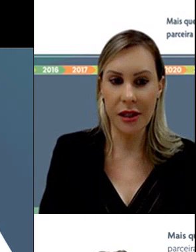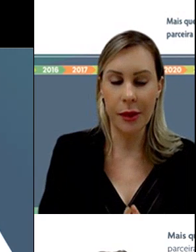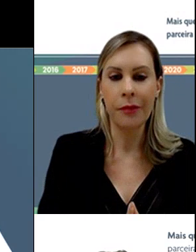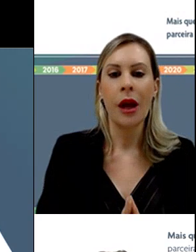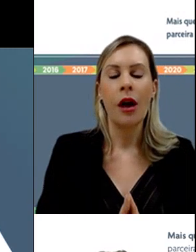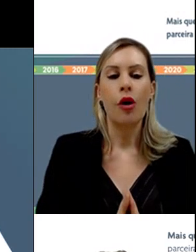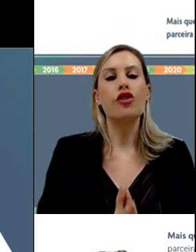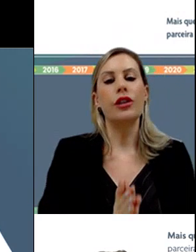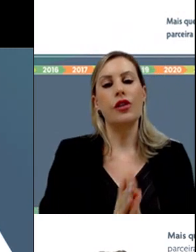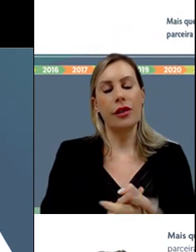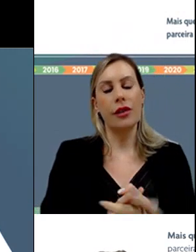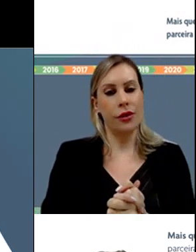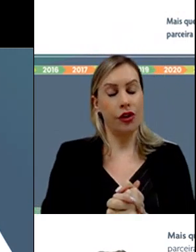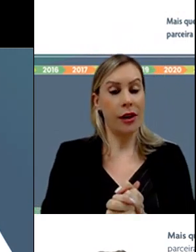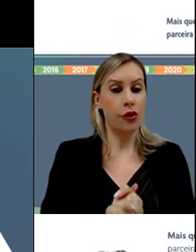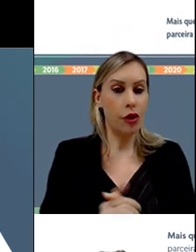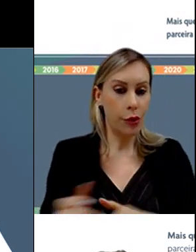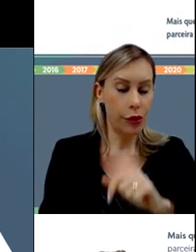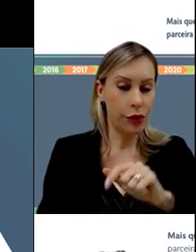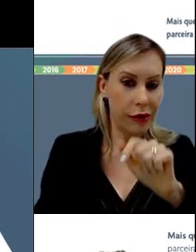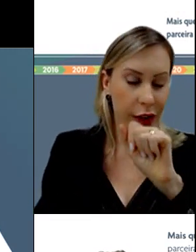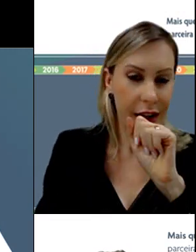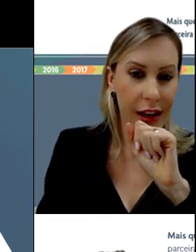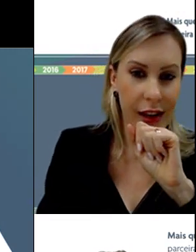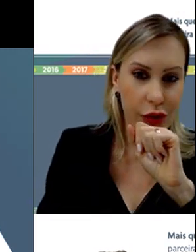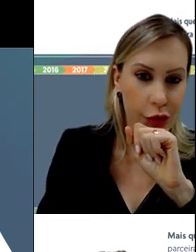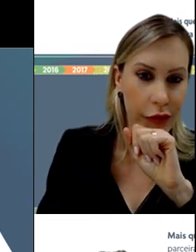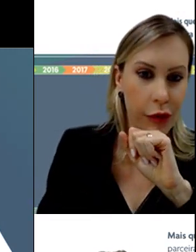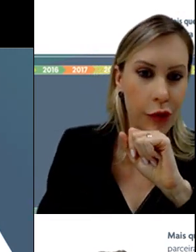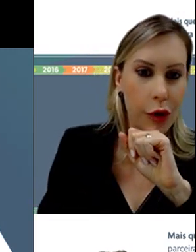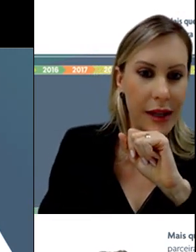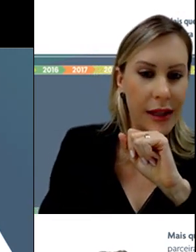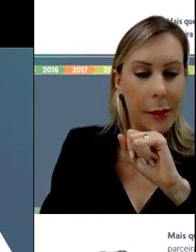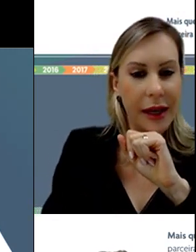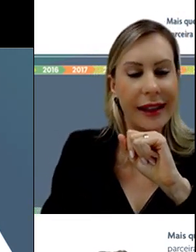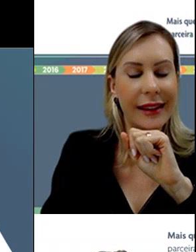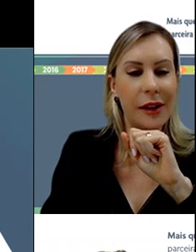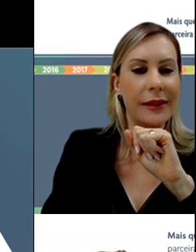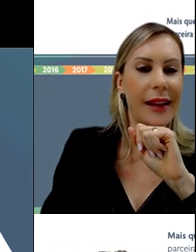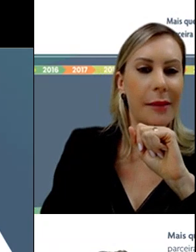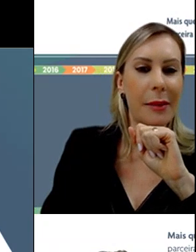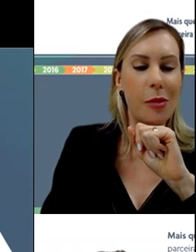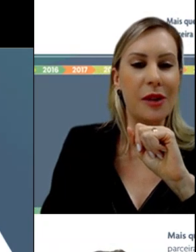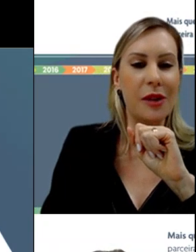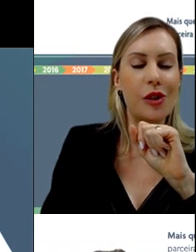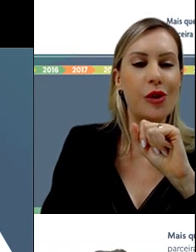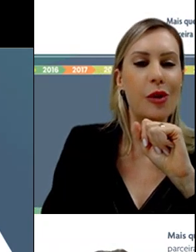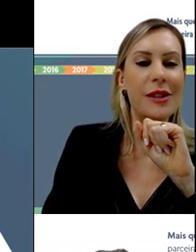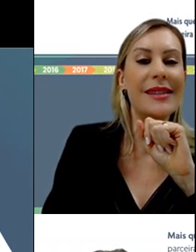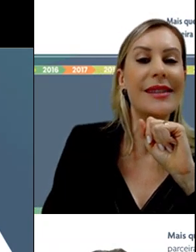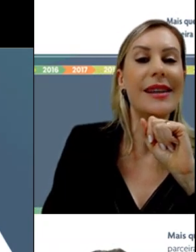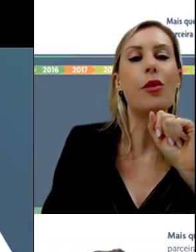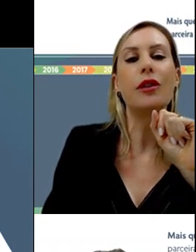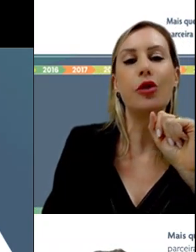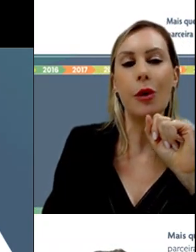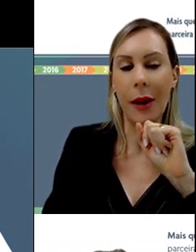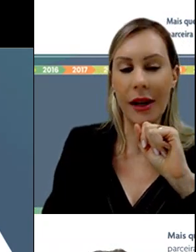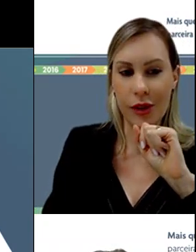da FUNPRESP. Hoje nós já somos, estou vendo aqui que desconfigurou, mas dá para entender, né, mais ou menos. Nós somos